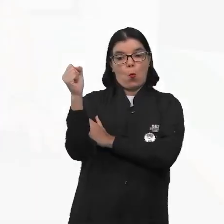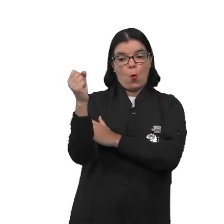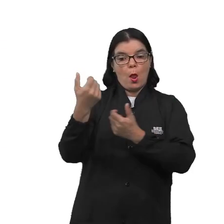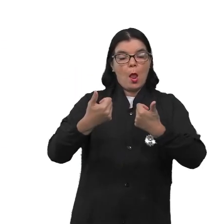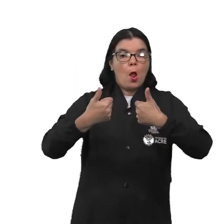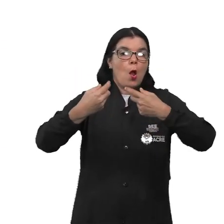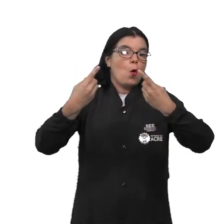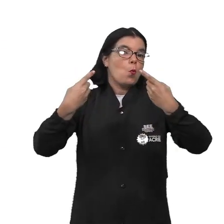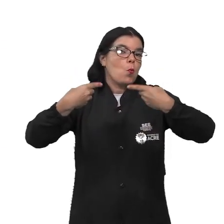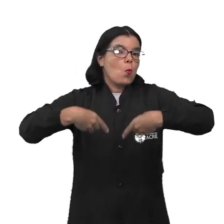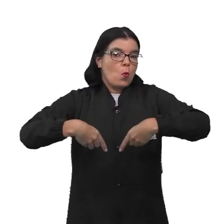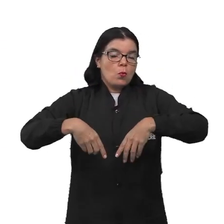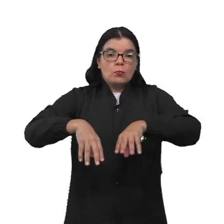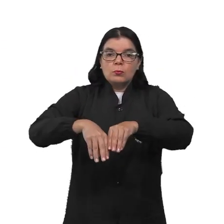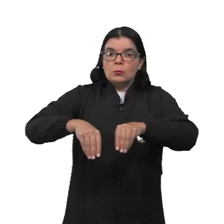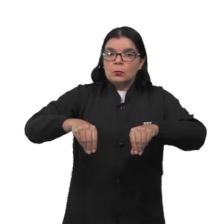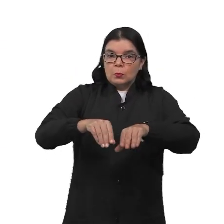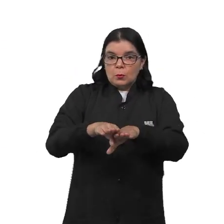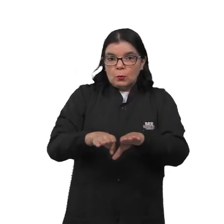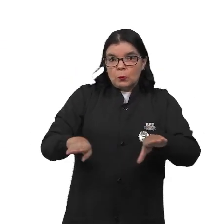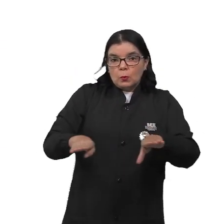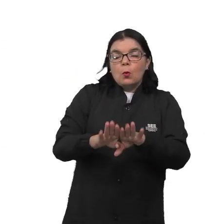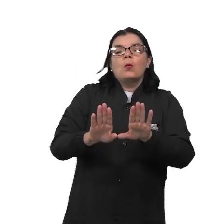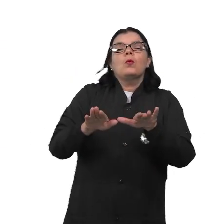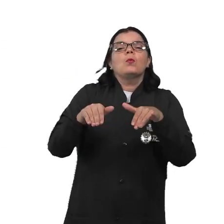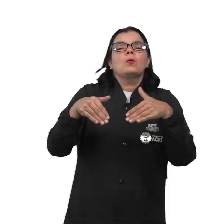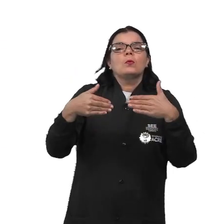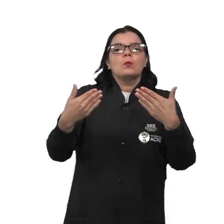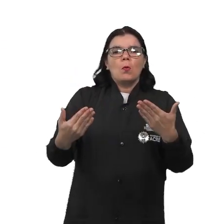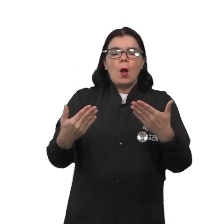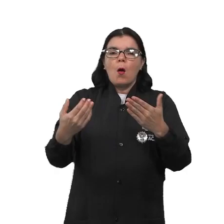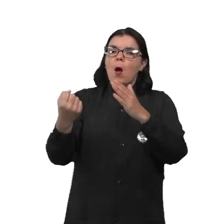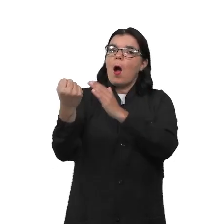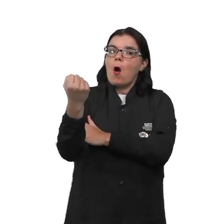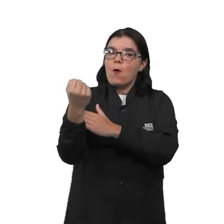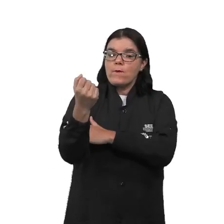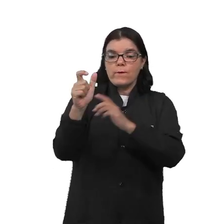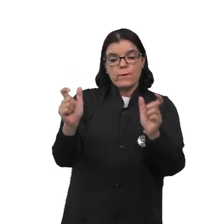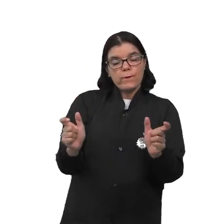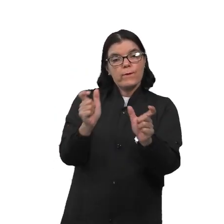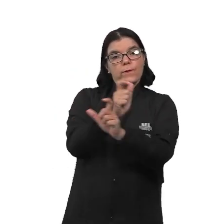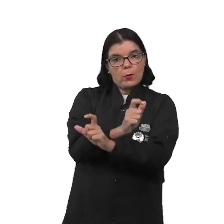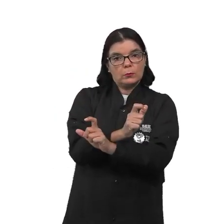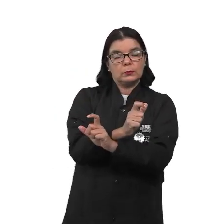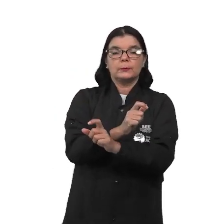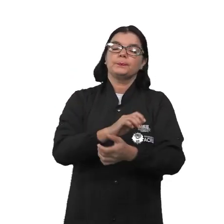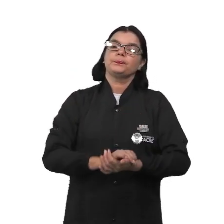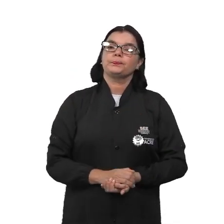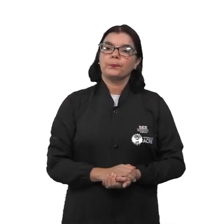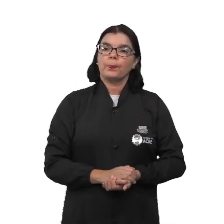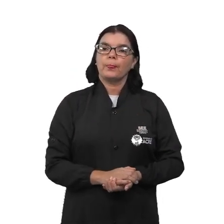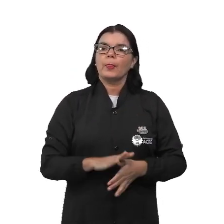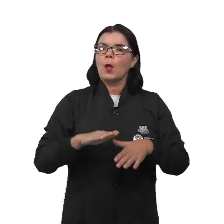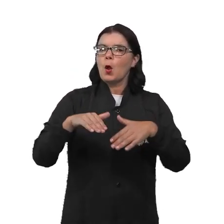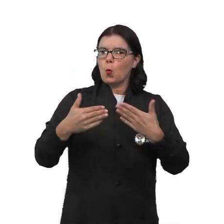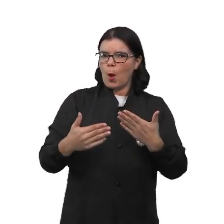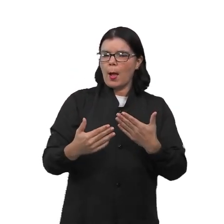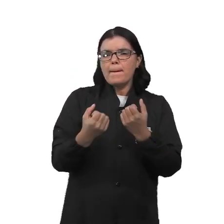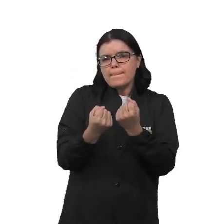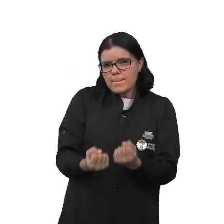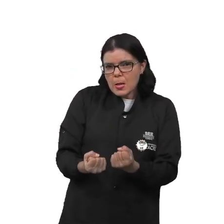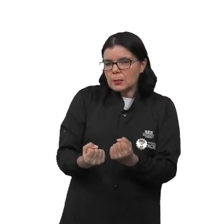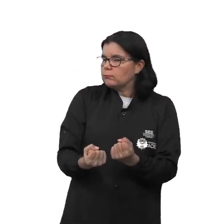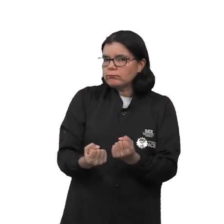chão, nesse quesito aqui, qual seria então a força oposta a ele? Seria essa então a força peso?